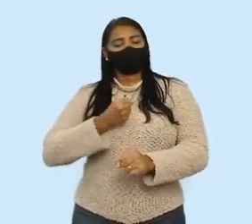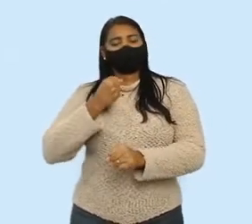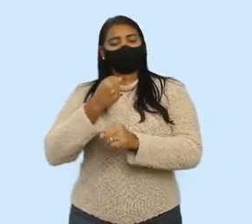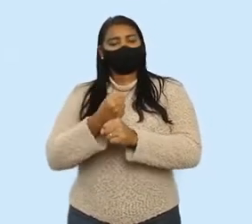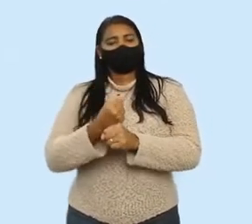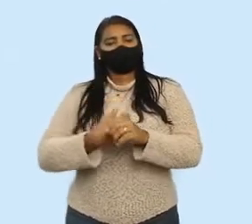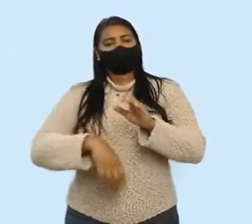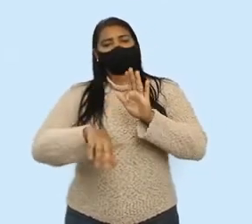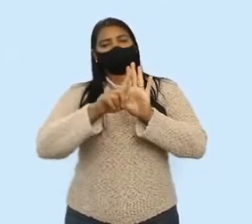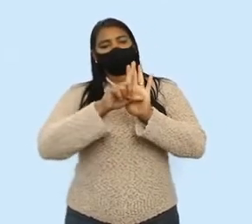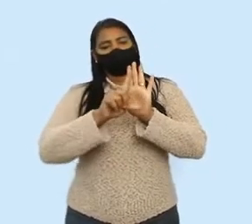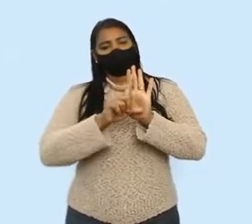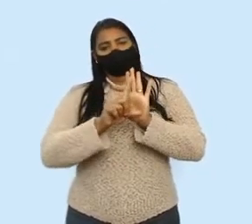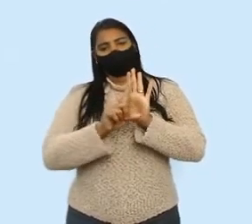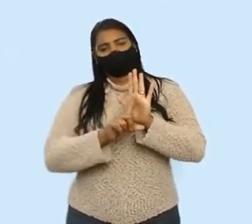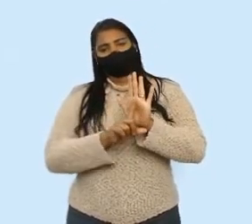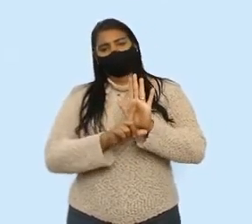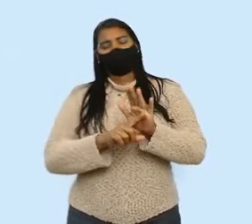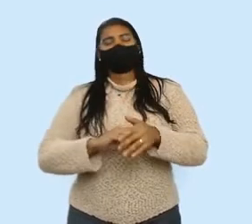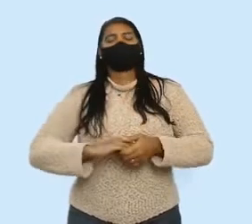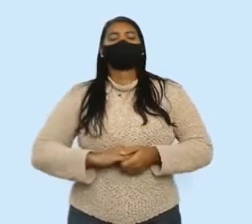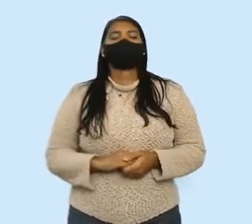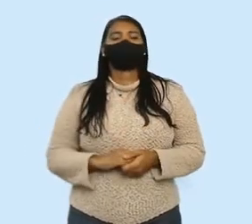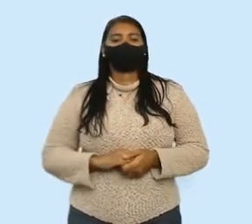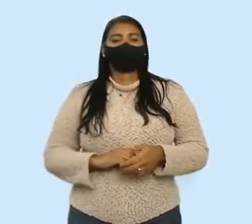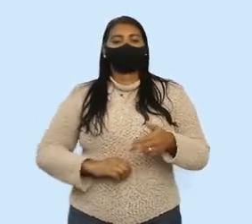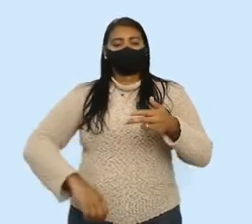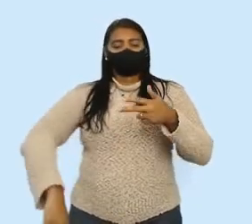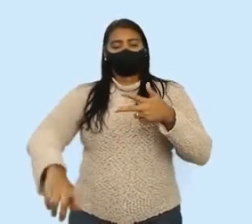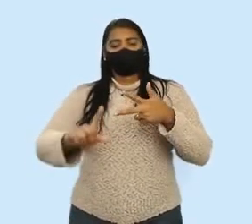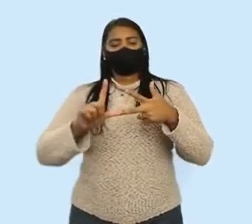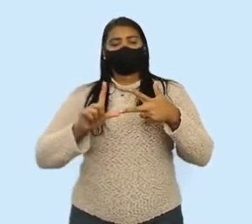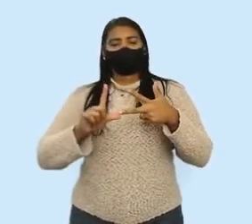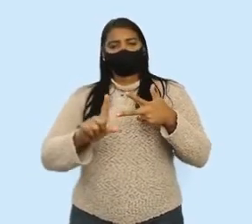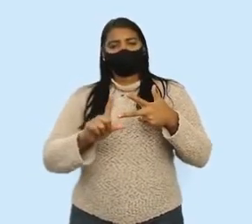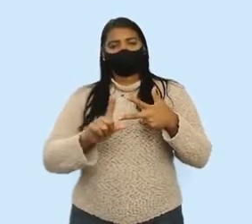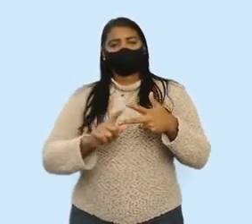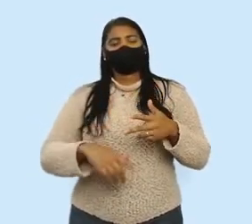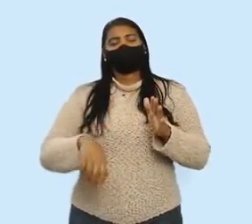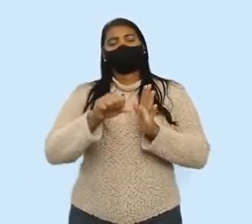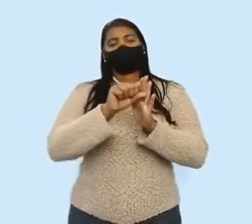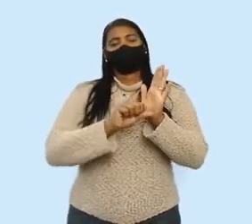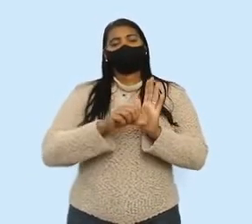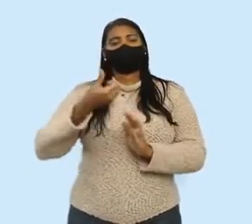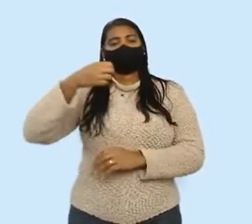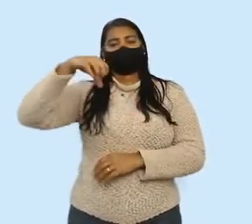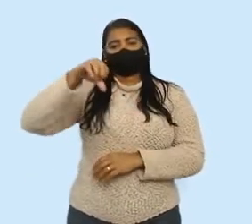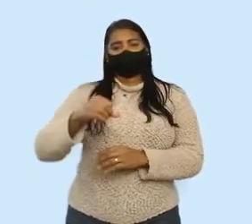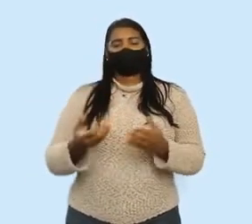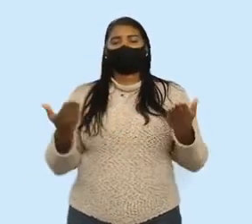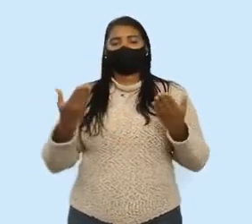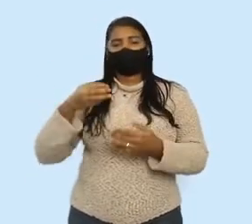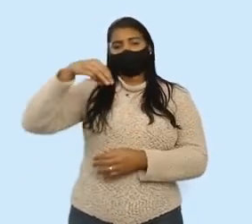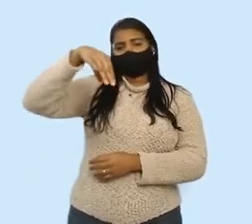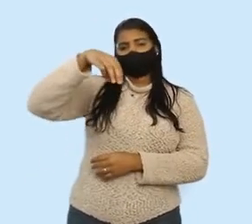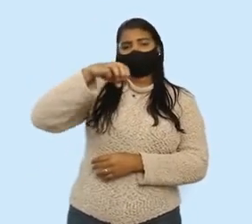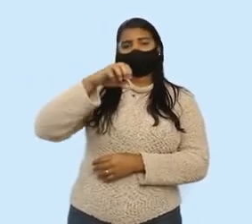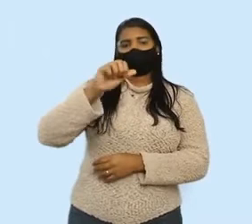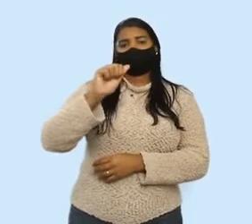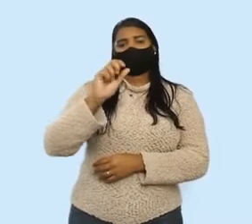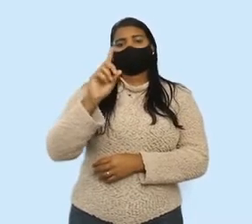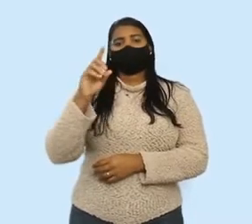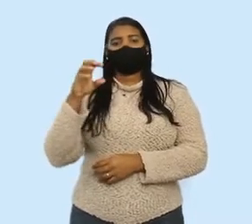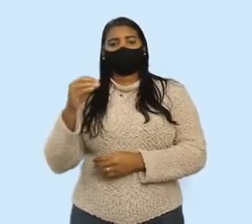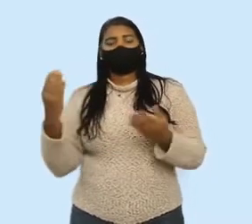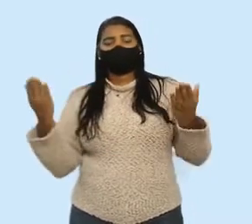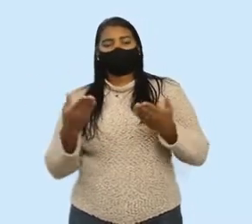via legislação. Quando, ao mesmo tempo, no século XIX, em meados, que a gente já tem a escravidão ela